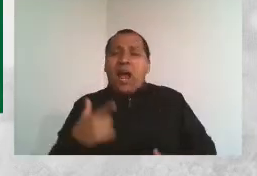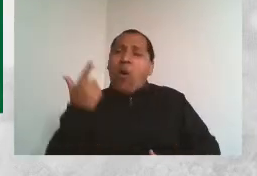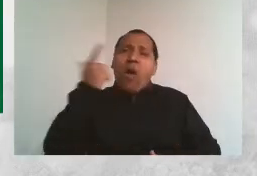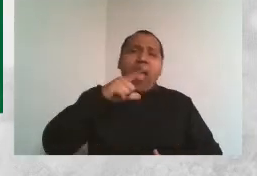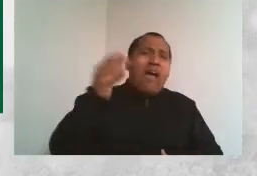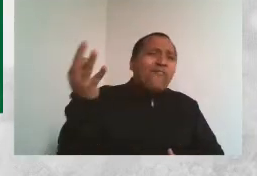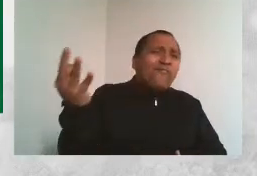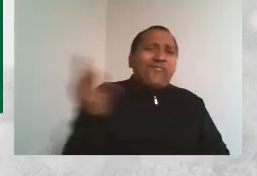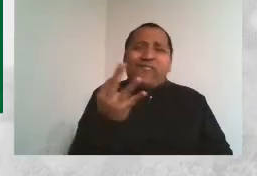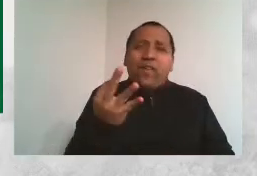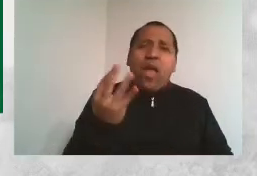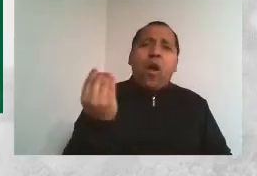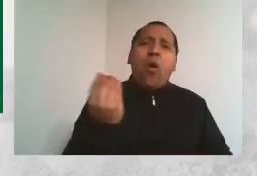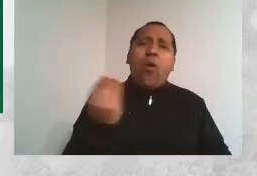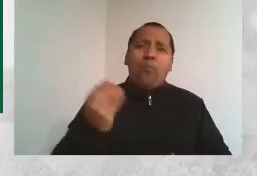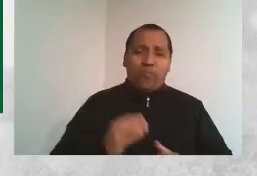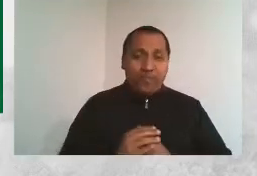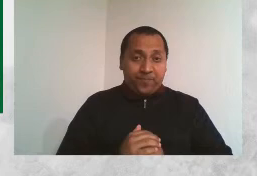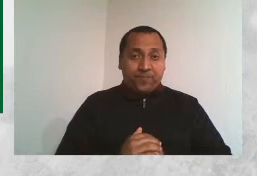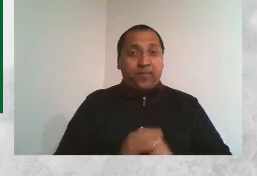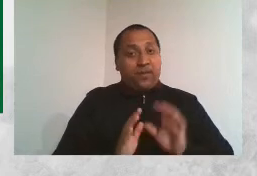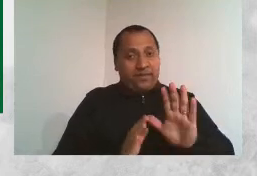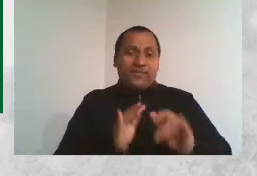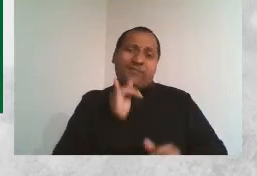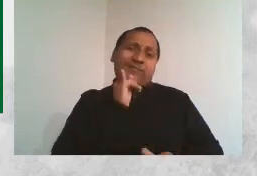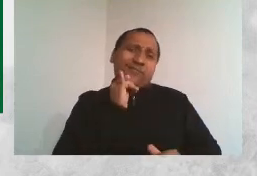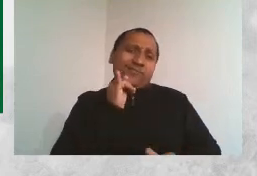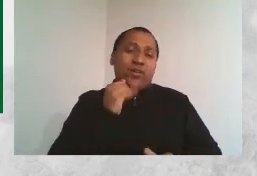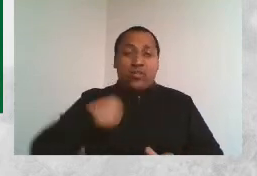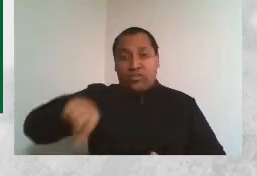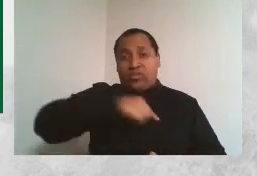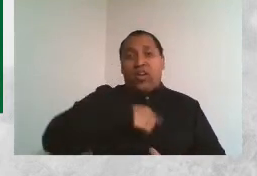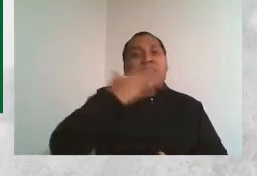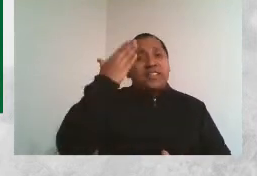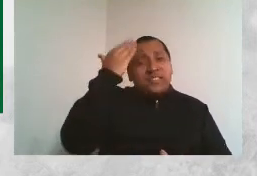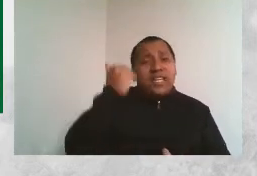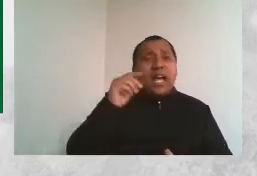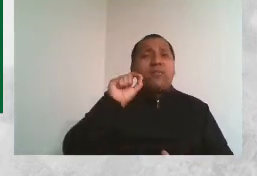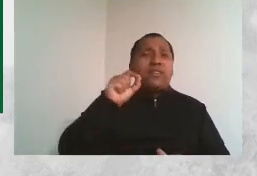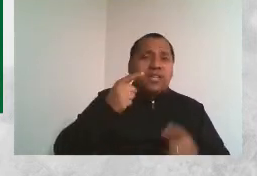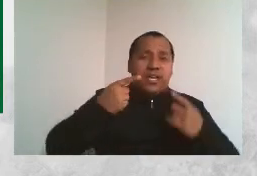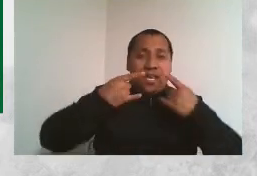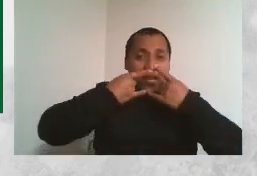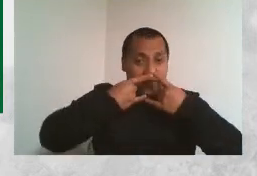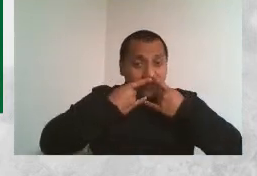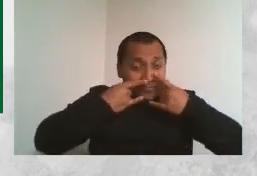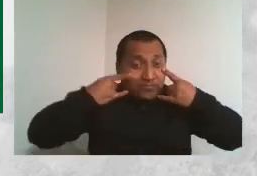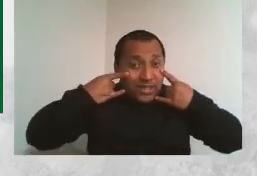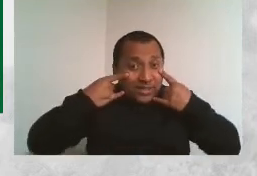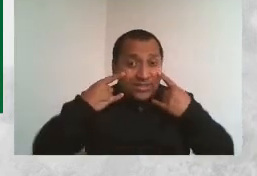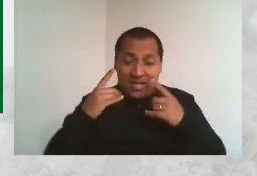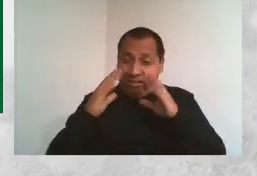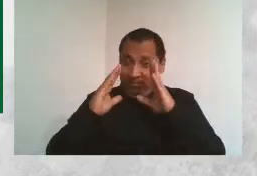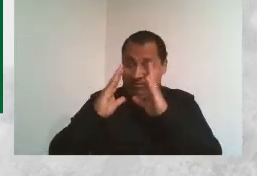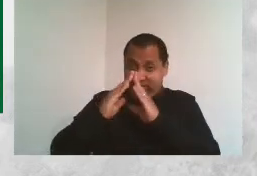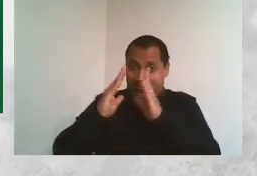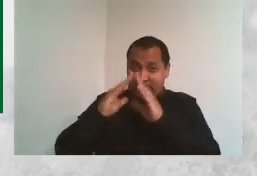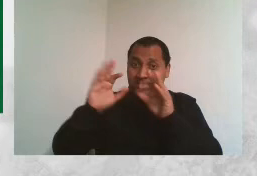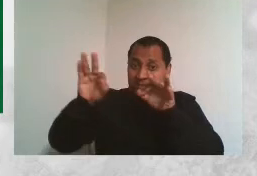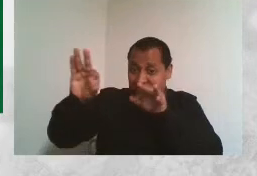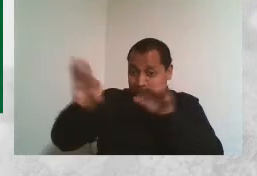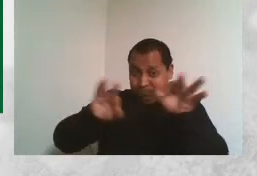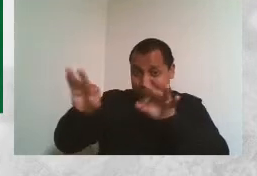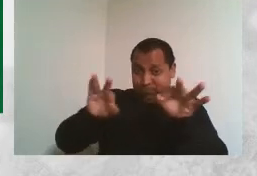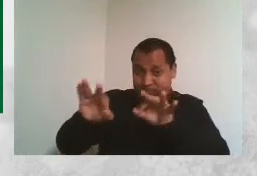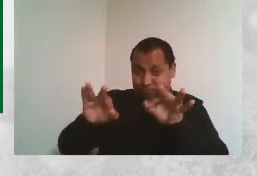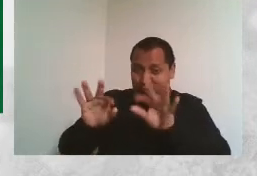gente sabe que a máscara caseira, ela não tem uma